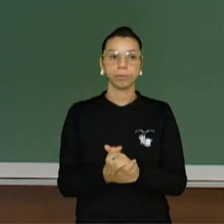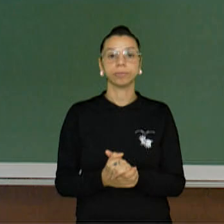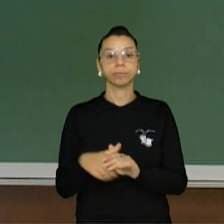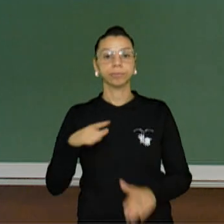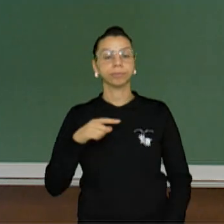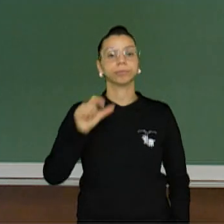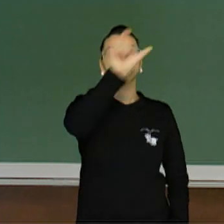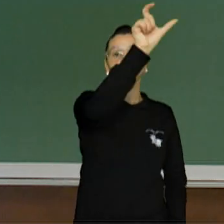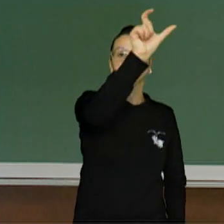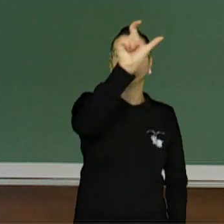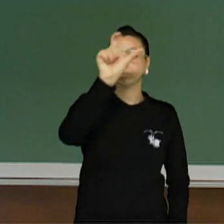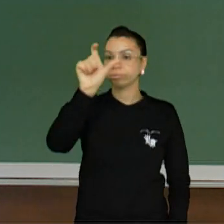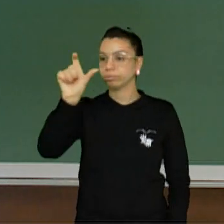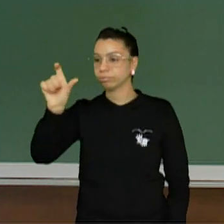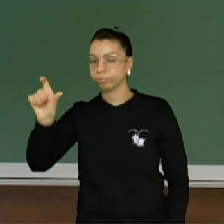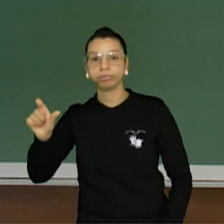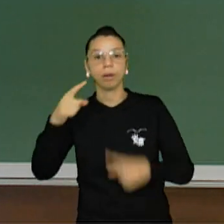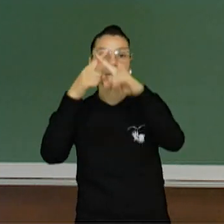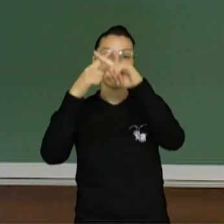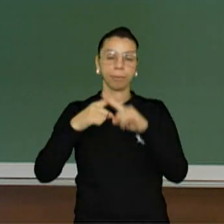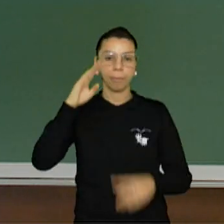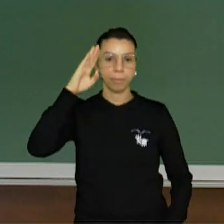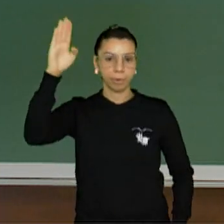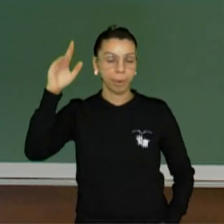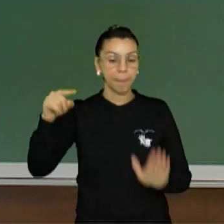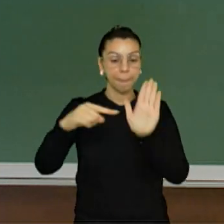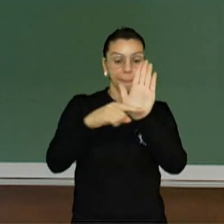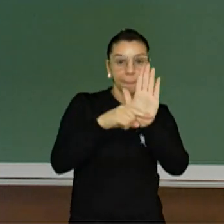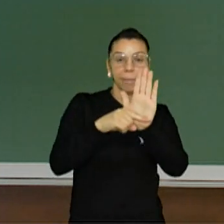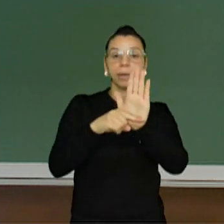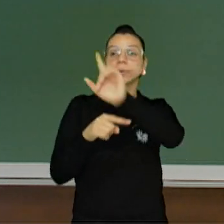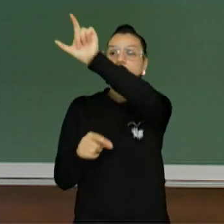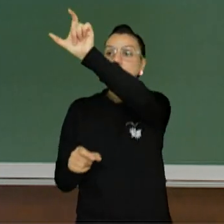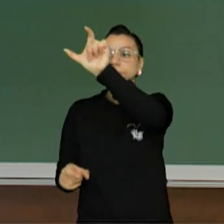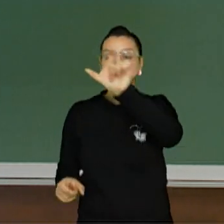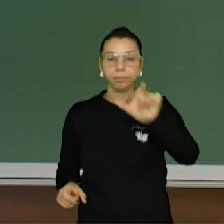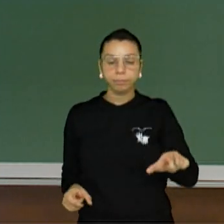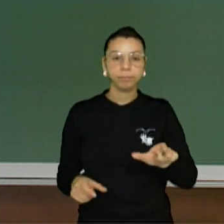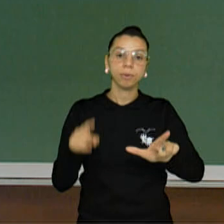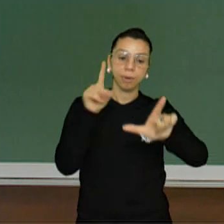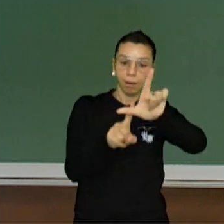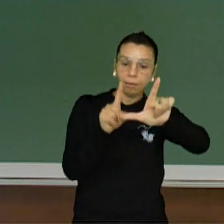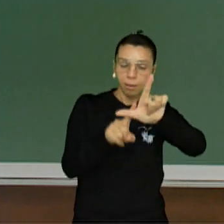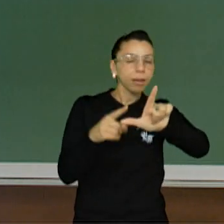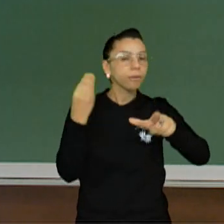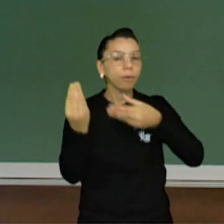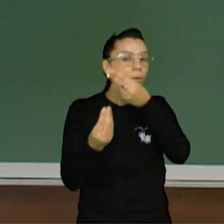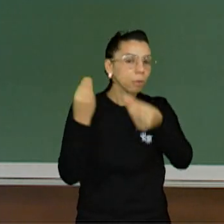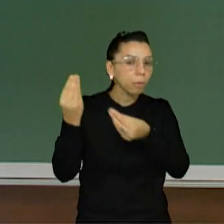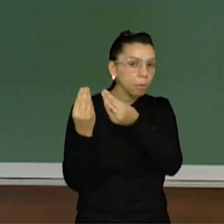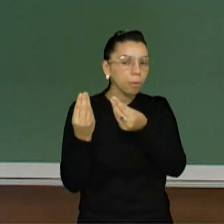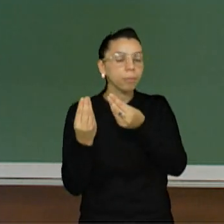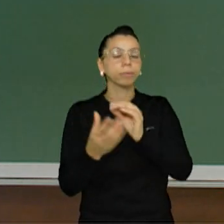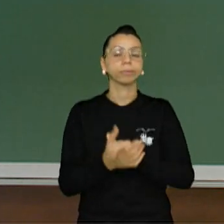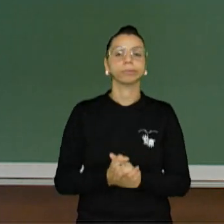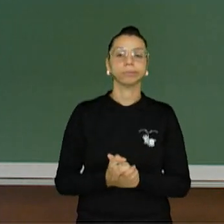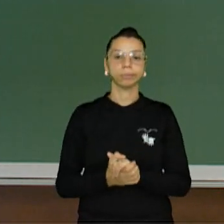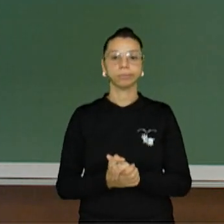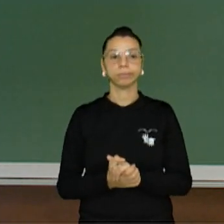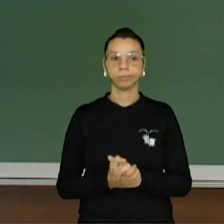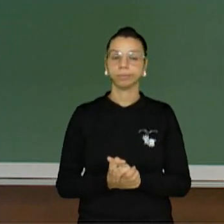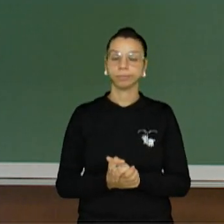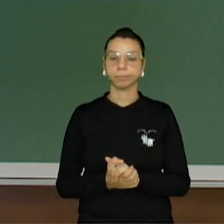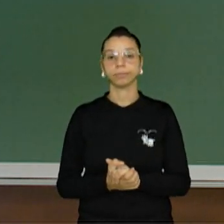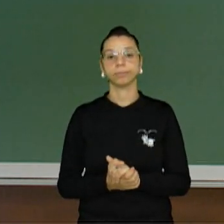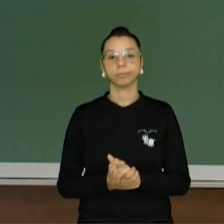diagonal principal menos a diagonal secundária, tá? Daí tá com letras, vamos ver aí o cálculo algébrico. Então, aqui